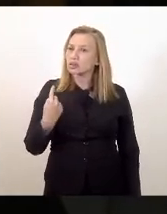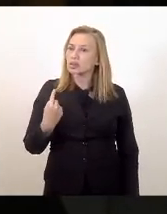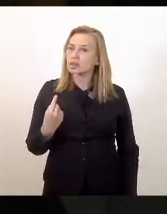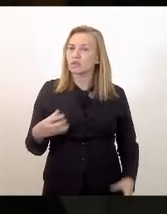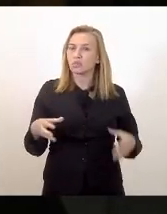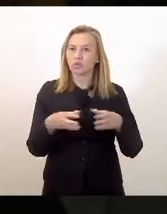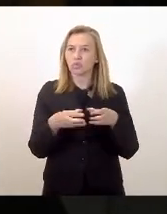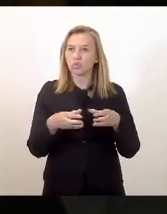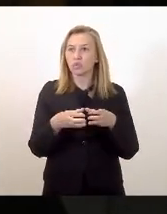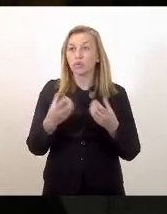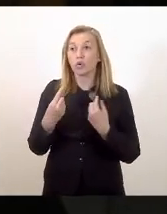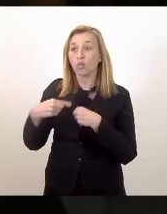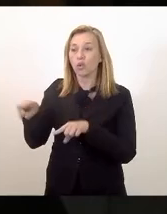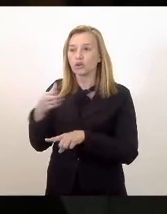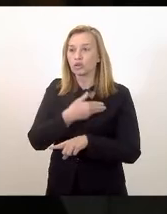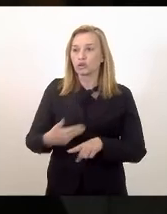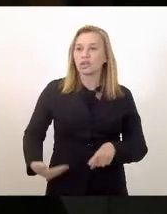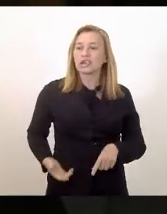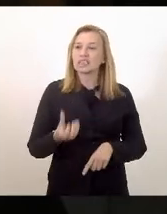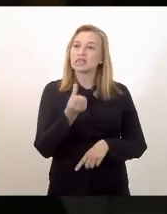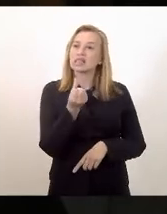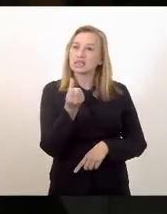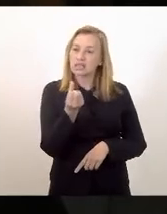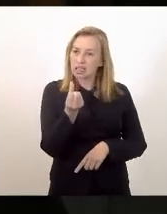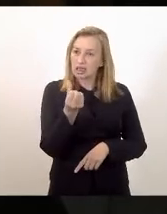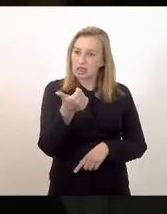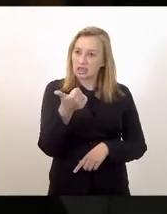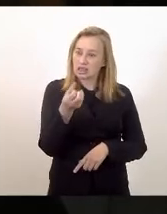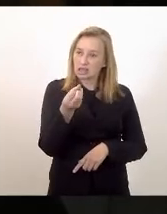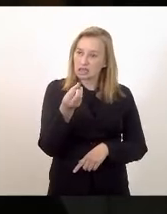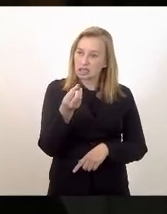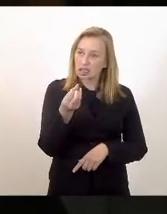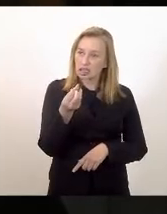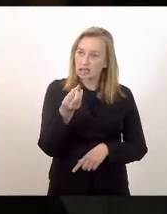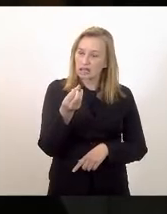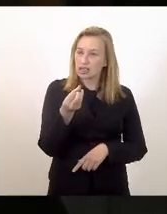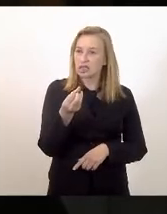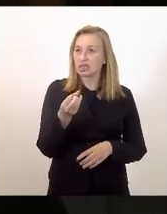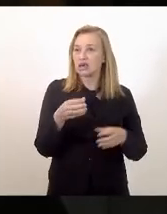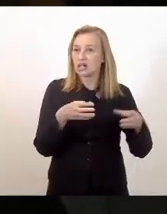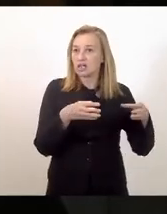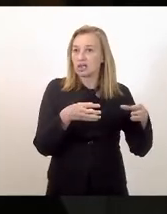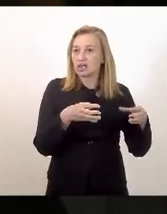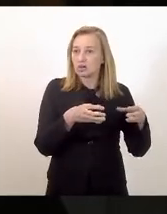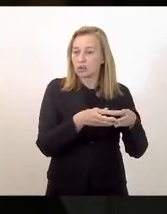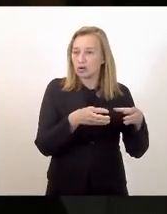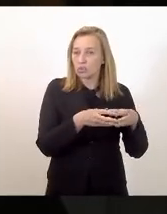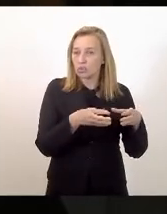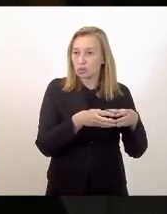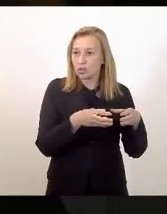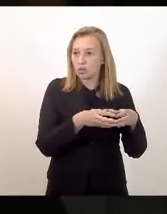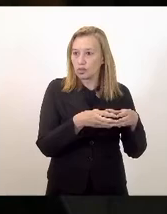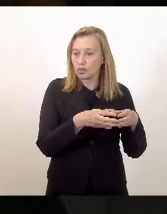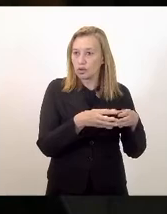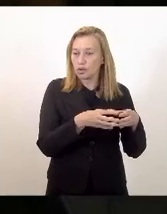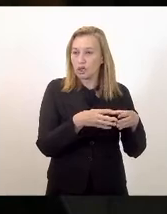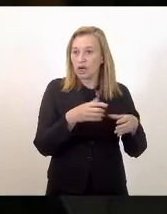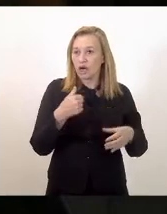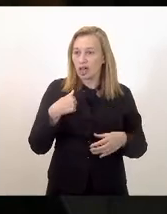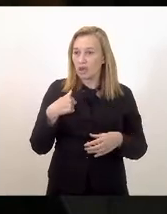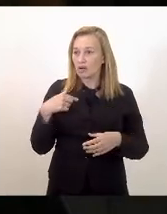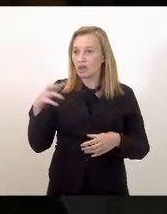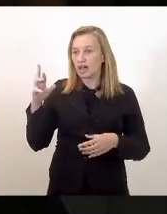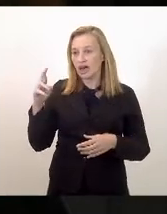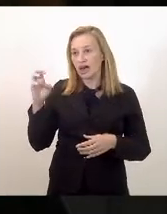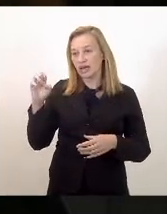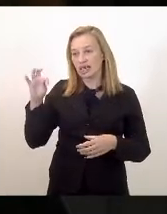oposição. Eram 16 vereadores da base, e eu e o Renatinho na oposição, mas a gente fazia barulho, a gente dava trabalho, a